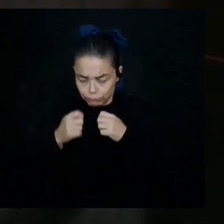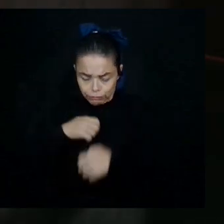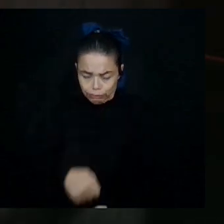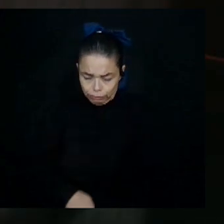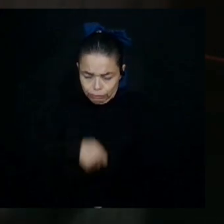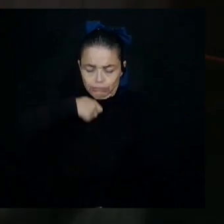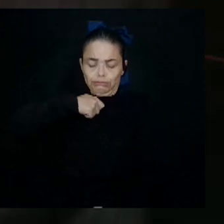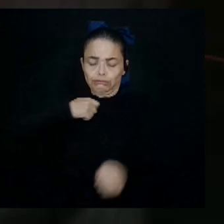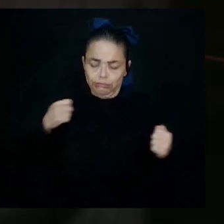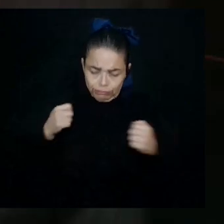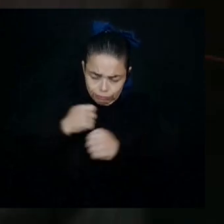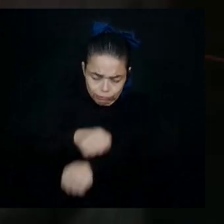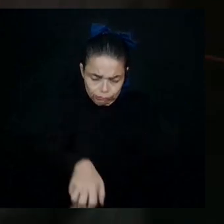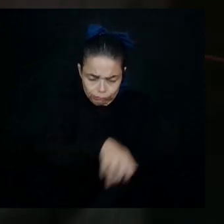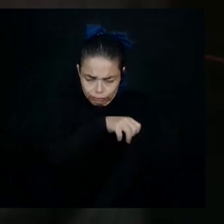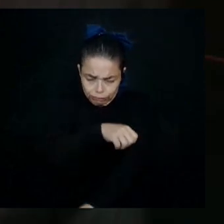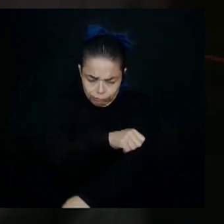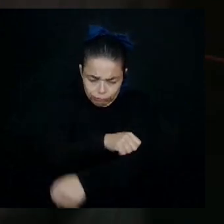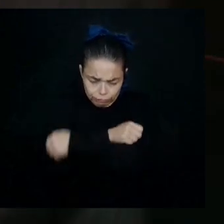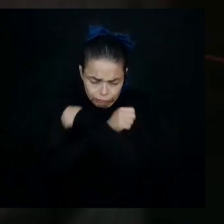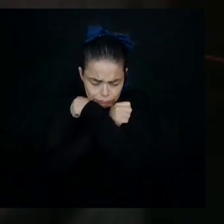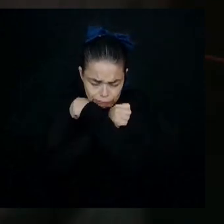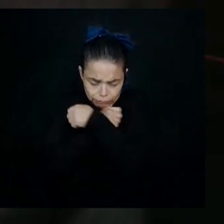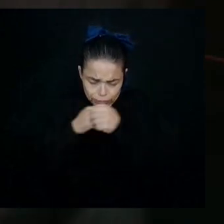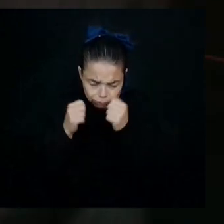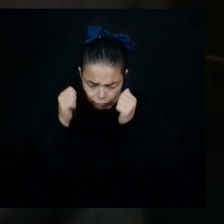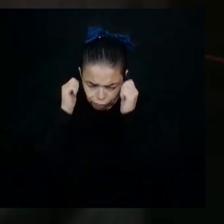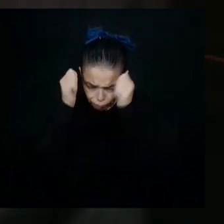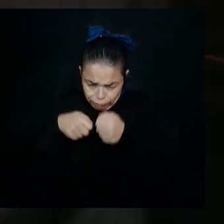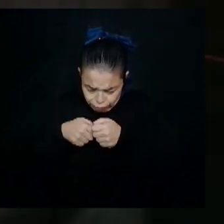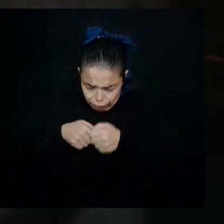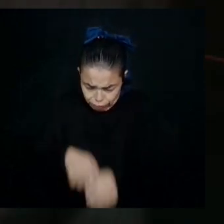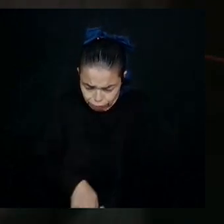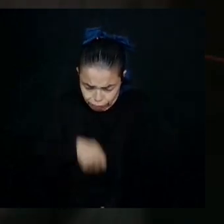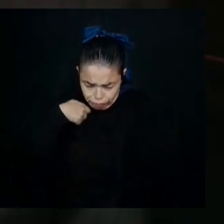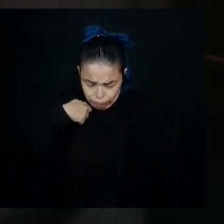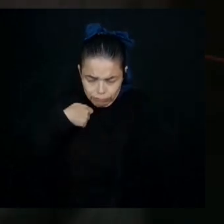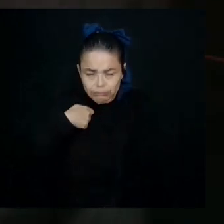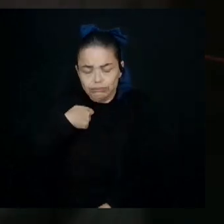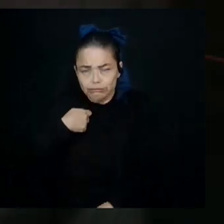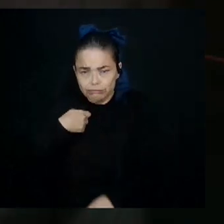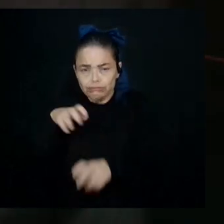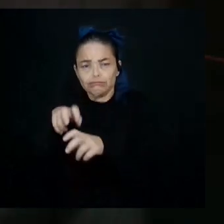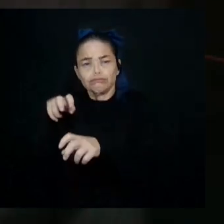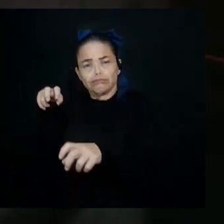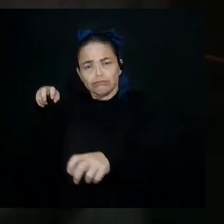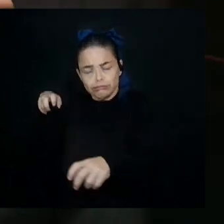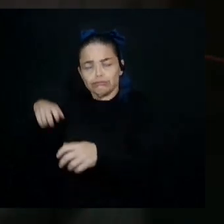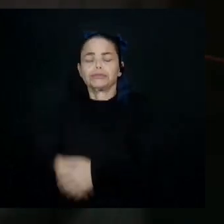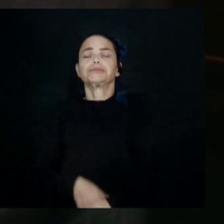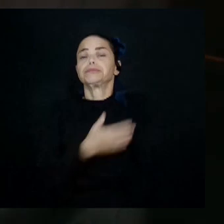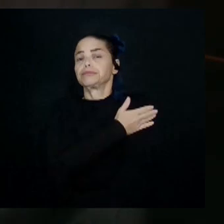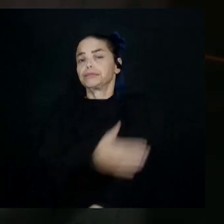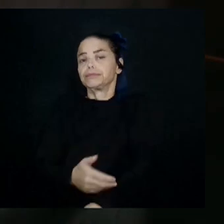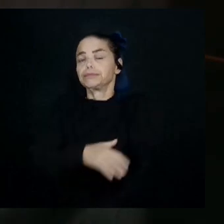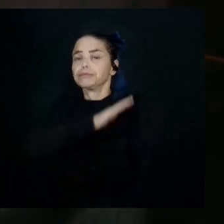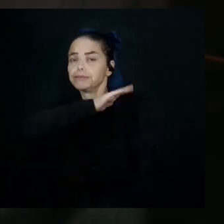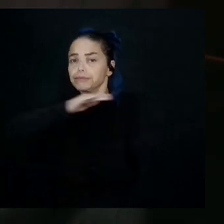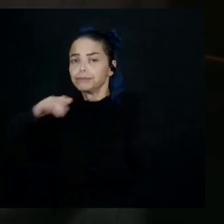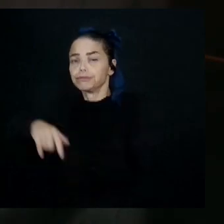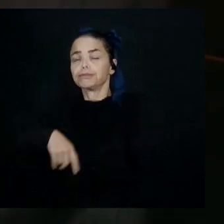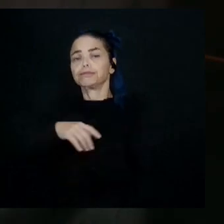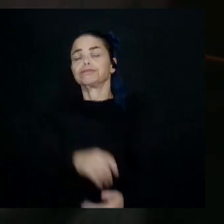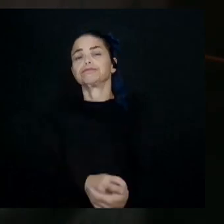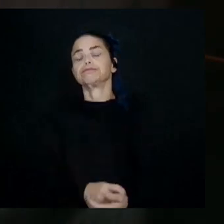falando sobre as roupas, o comportamento, né, de crianças e adolescentes, e essa questão do moletom e do